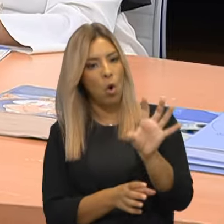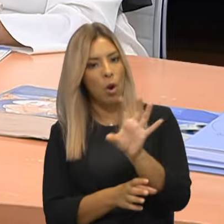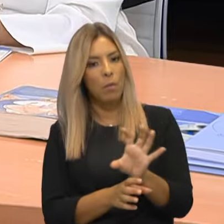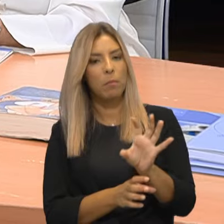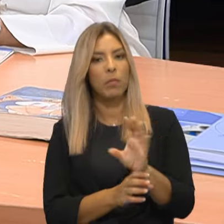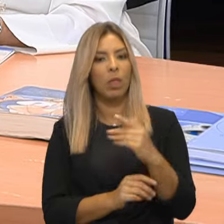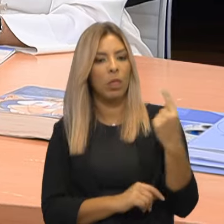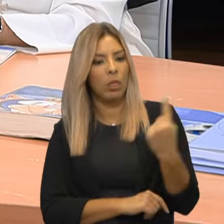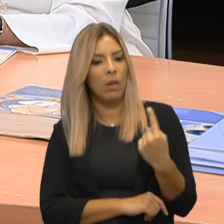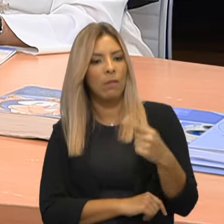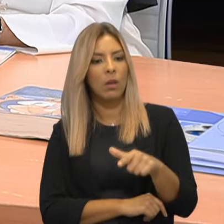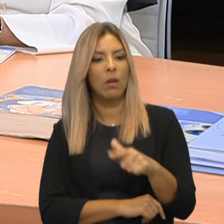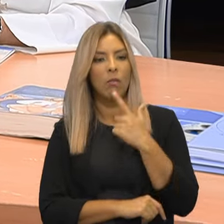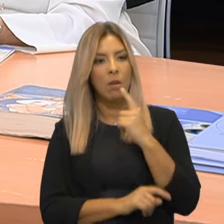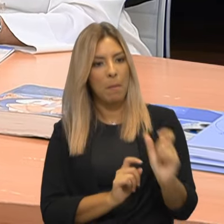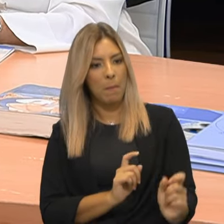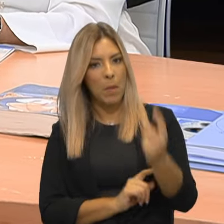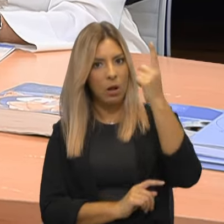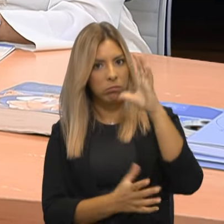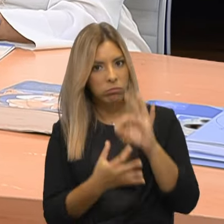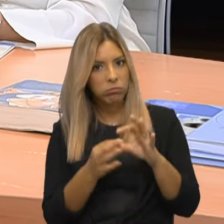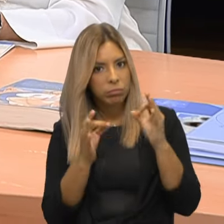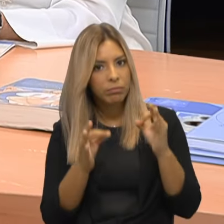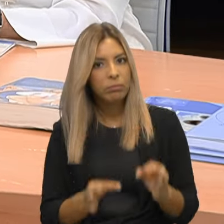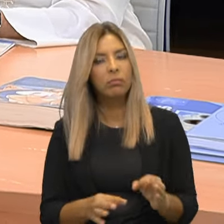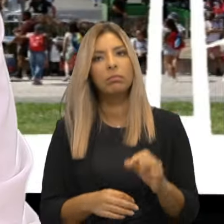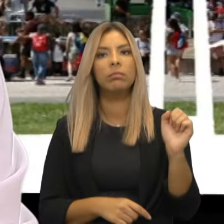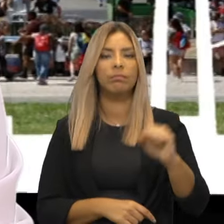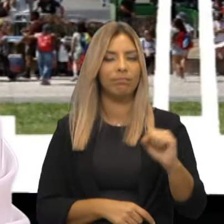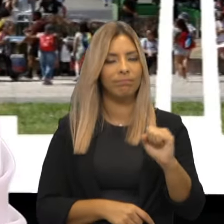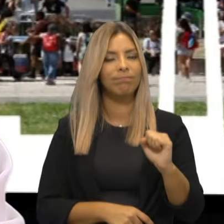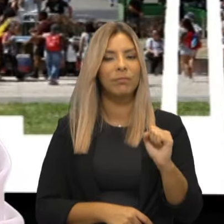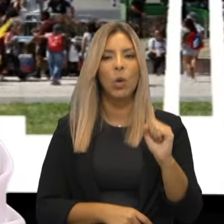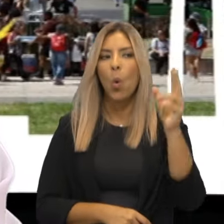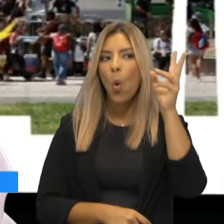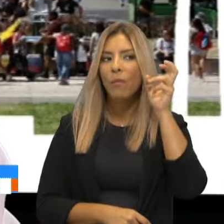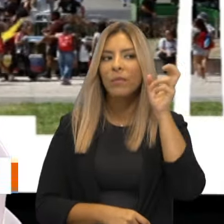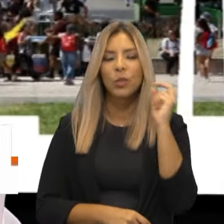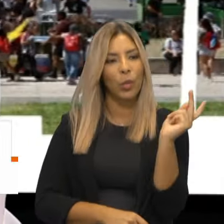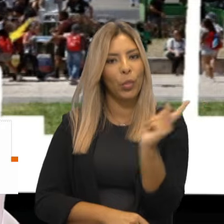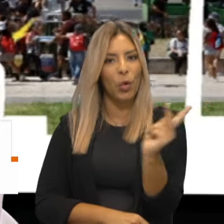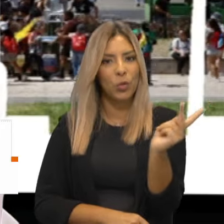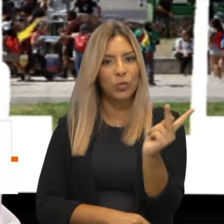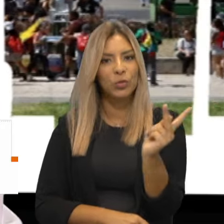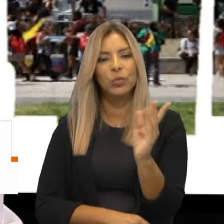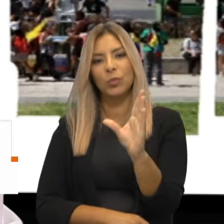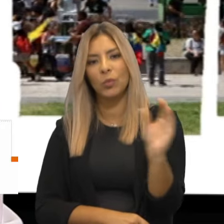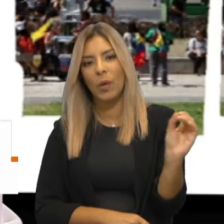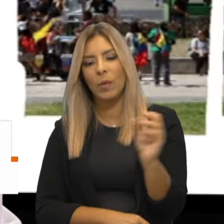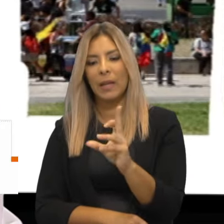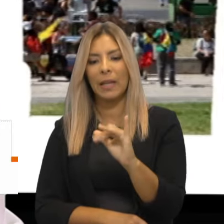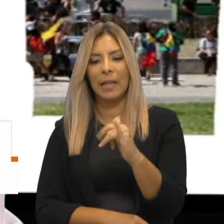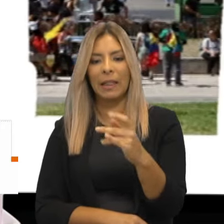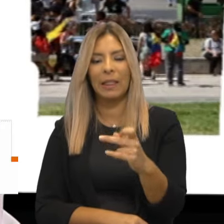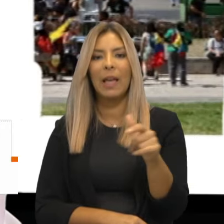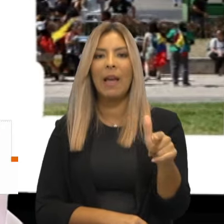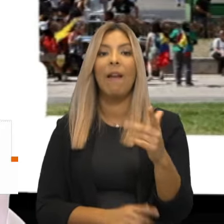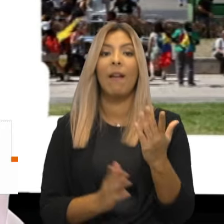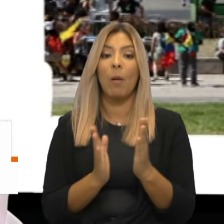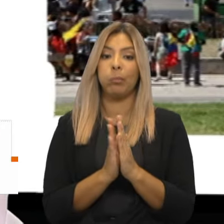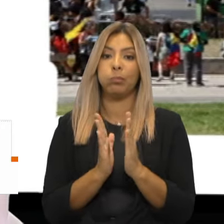a família logo em primeiro lugar. Fundamental. Estava a ouvir aqui o João e a Rita, daquela experiência da catequese em nossa